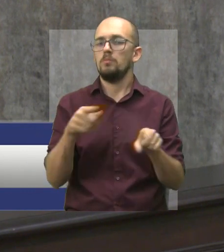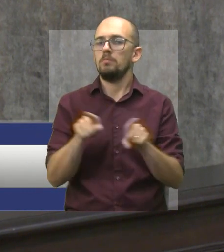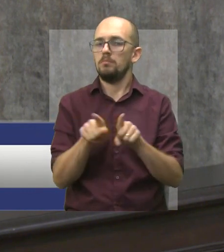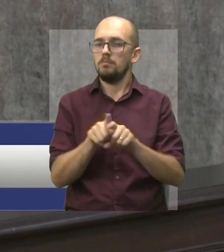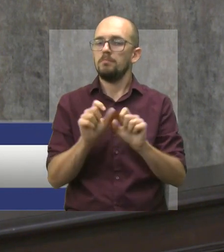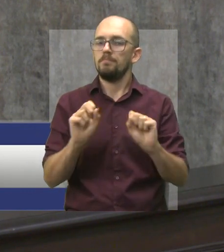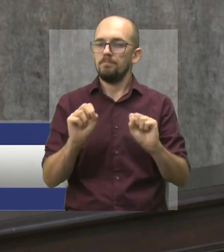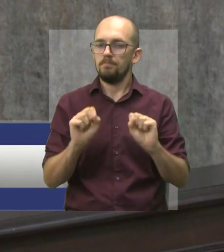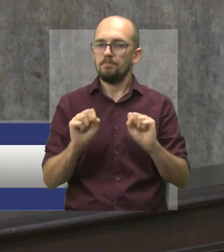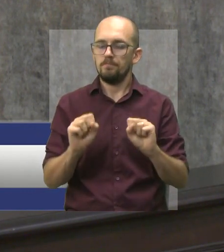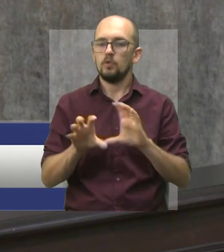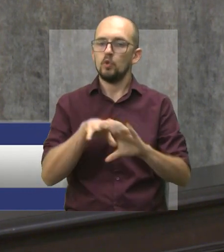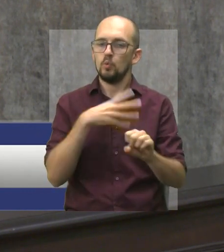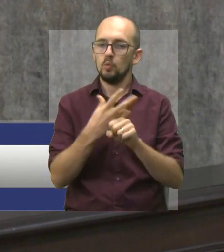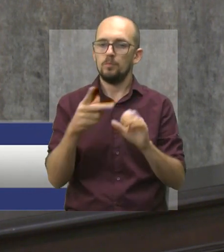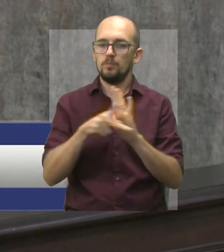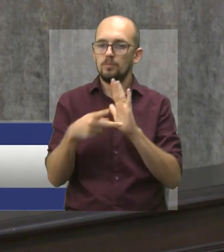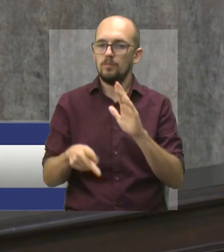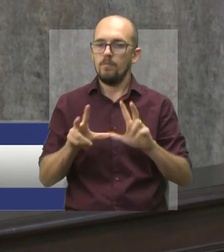YouTube,